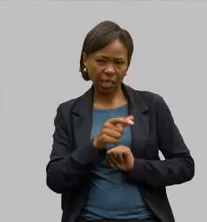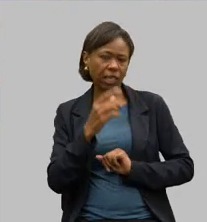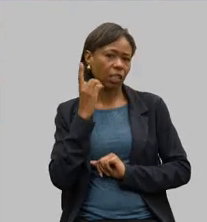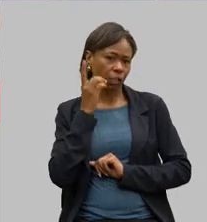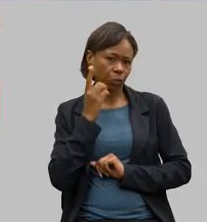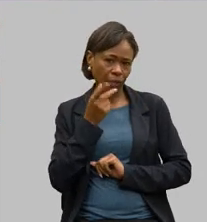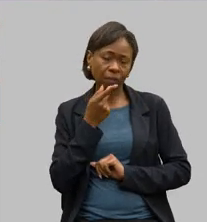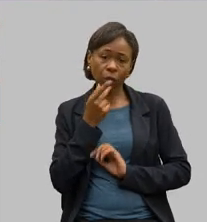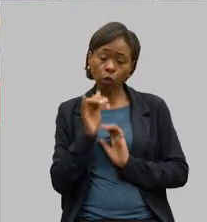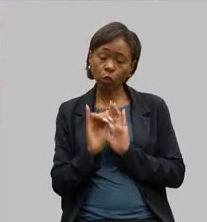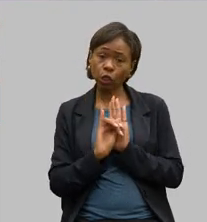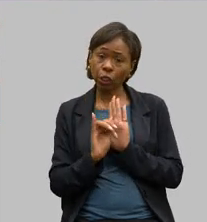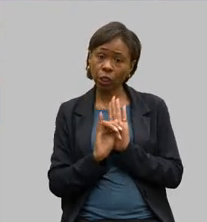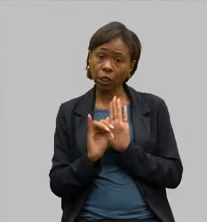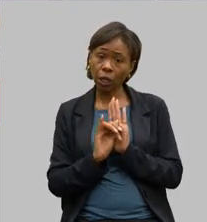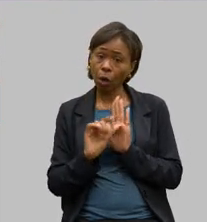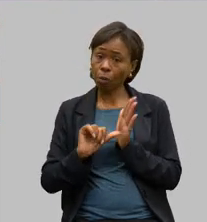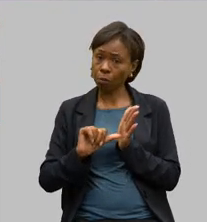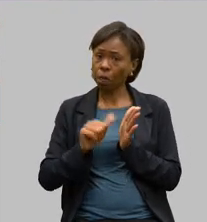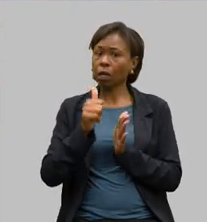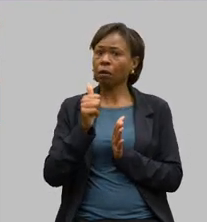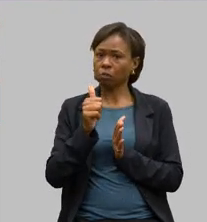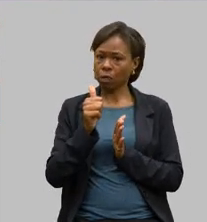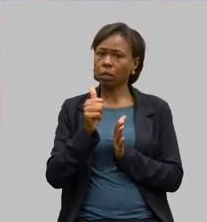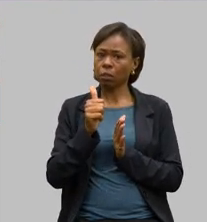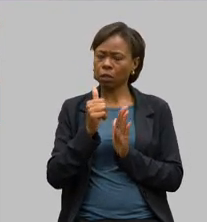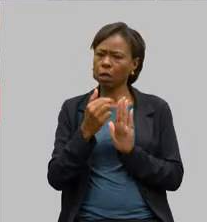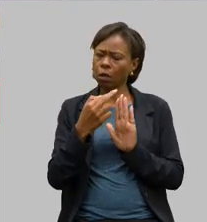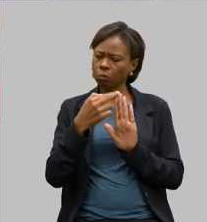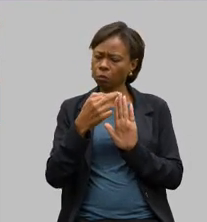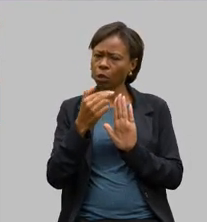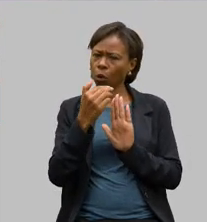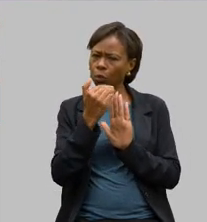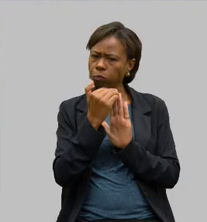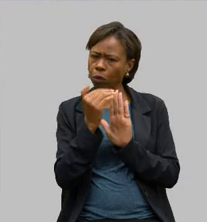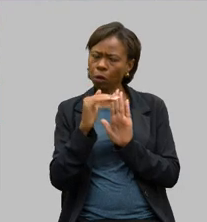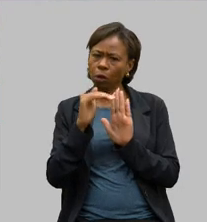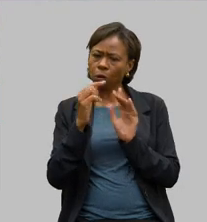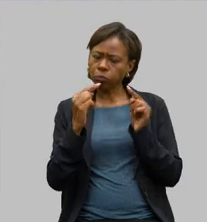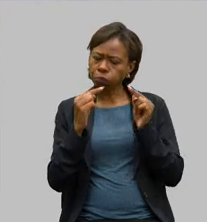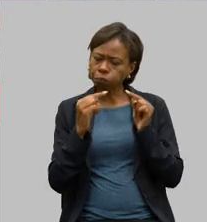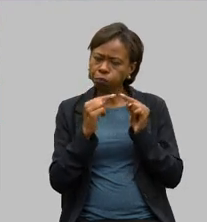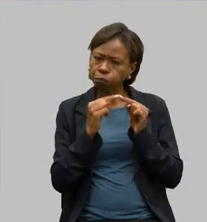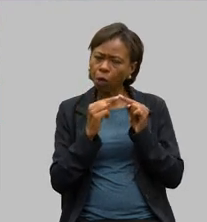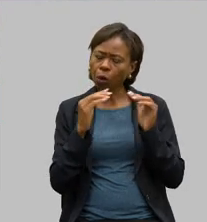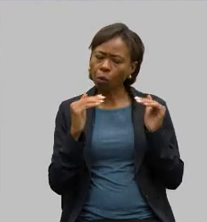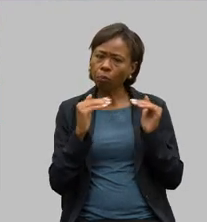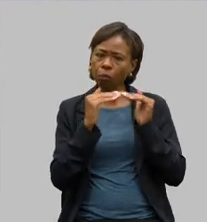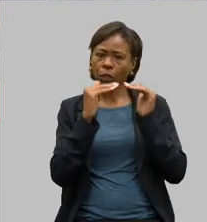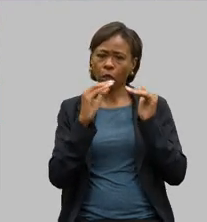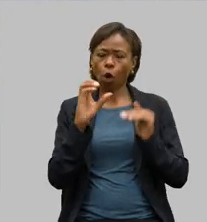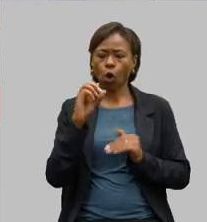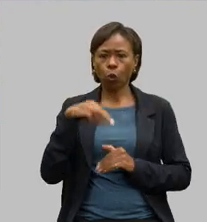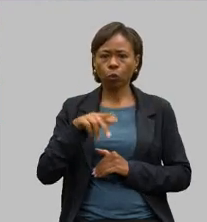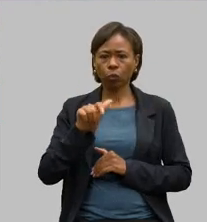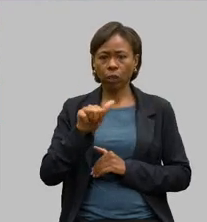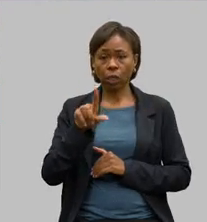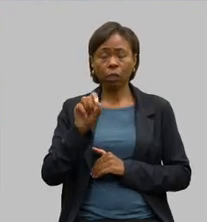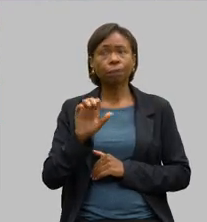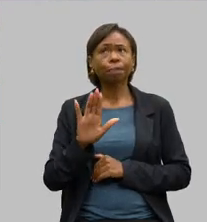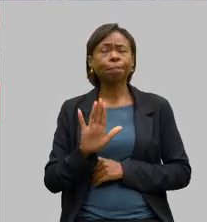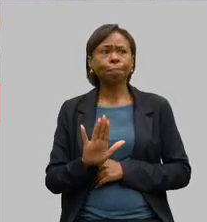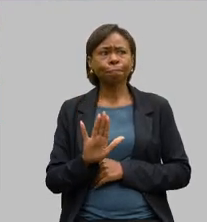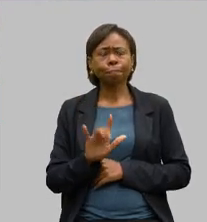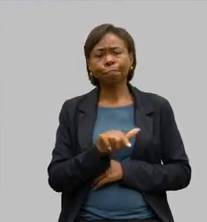saísse pela primeira vez com a cara mais com a cara das congadas né e eh depois voltando a às audiências públicas